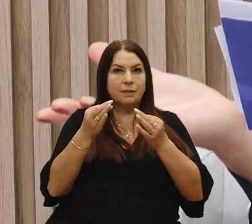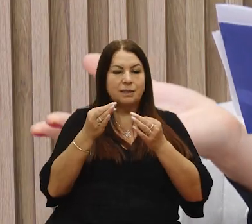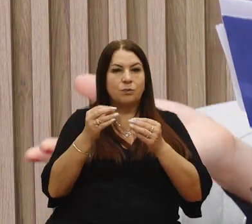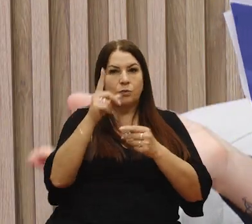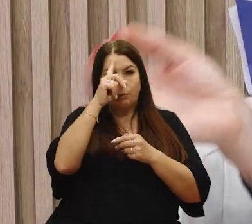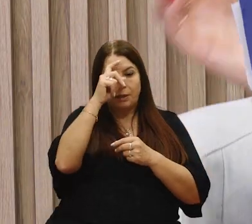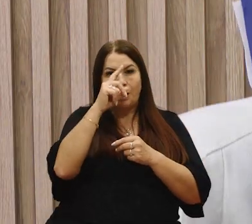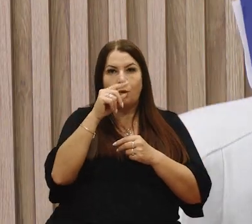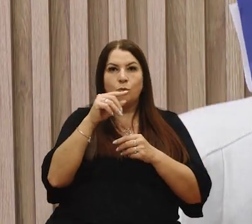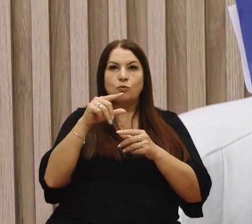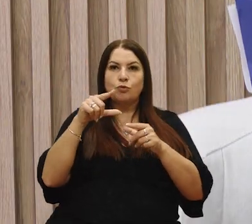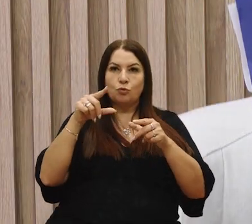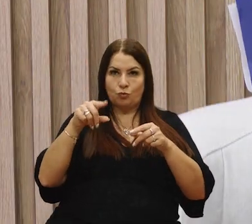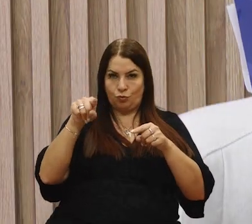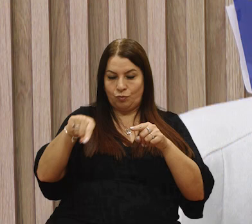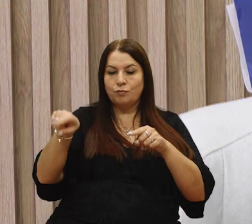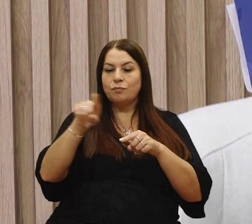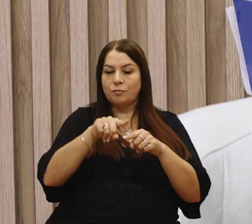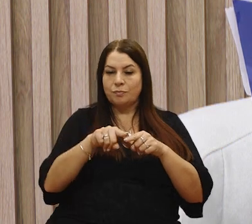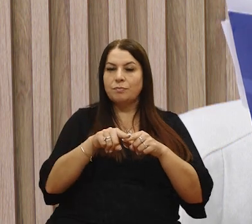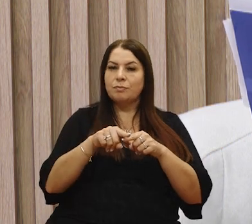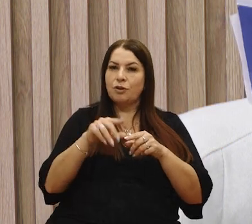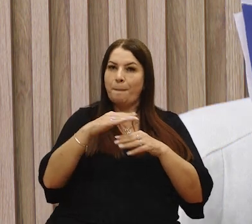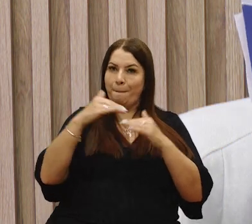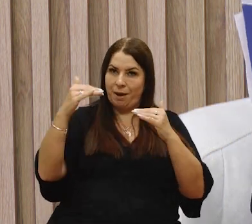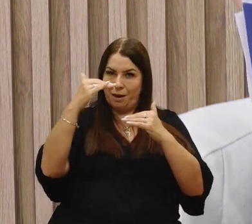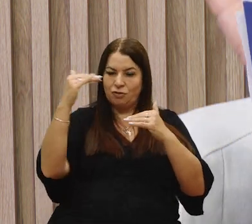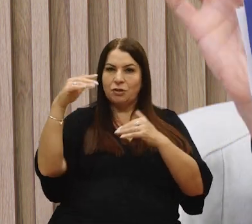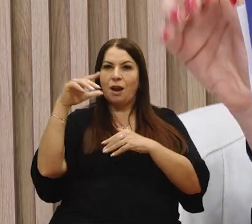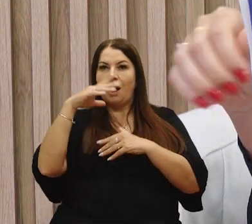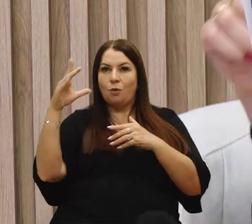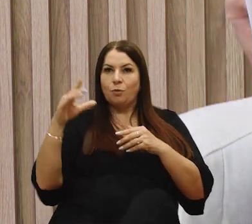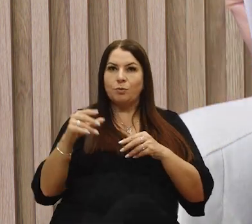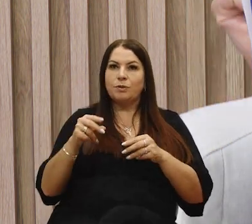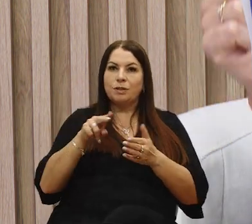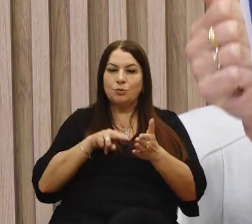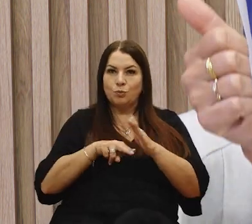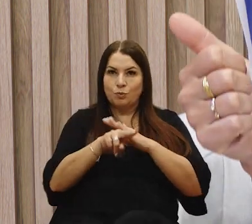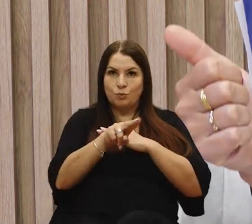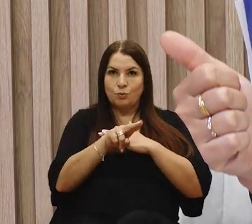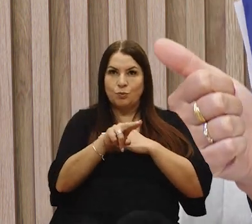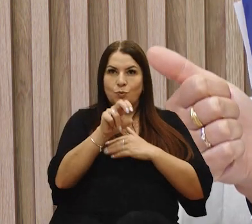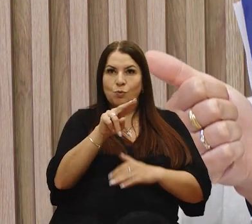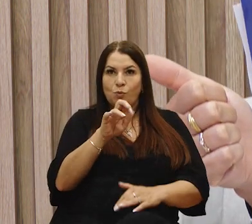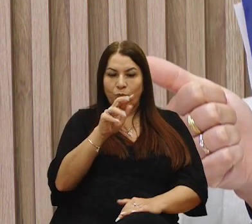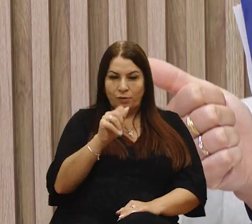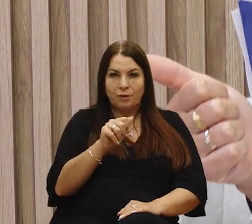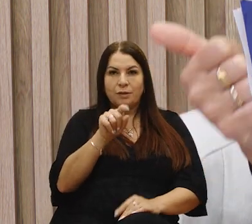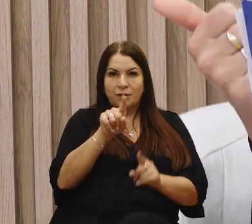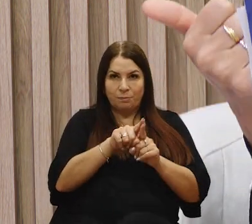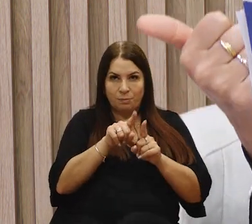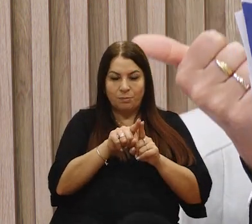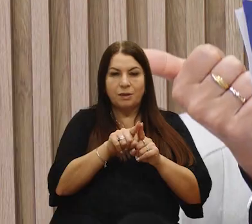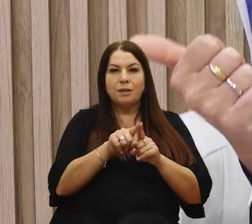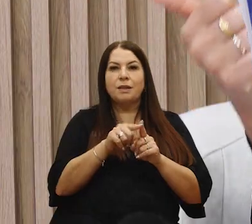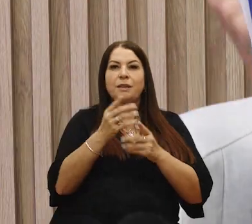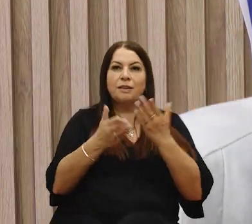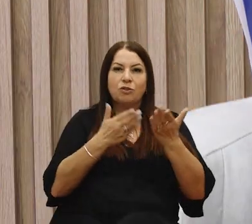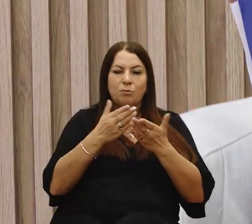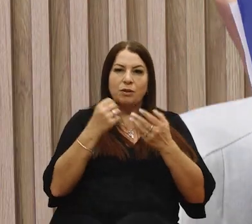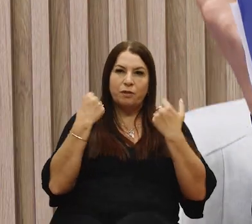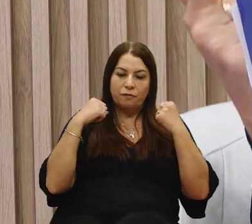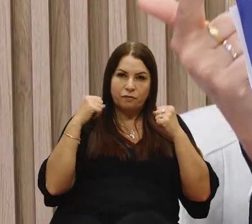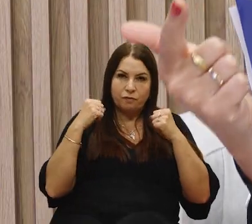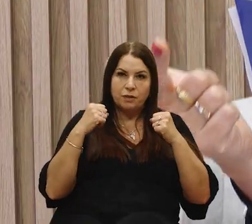Atenção Hospitalar, de média e alta complexidade, e o tratamento inclui ultrassonografia vascular, que acho que não sei se vocês